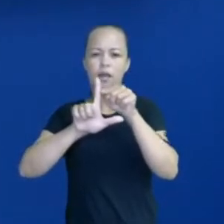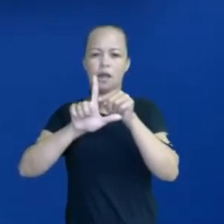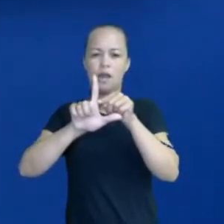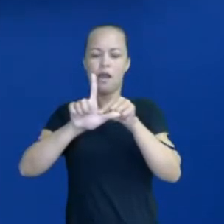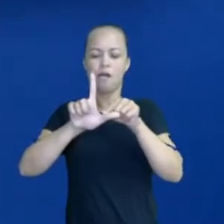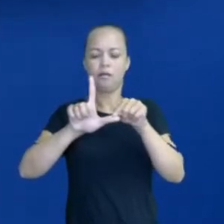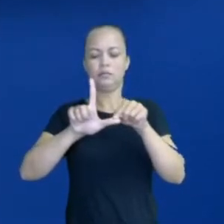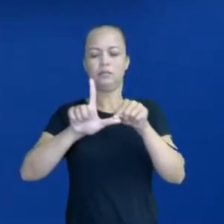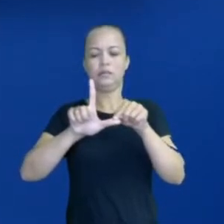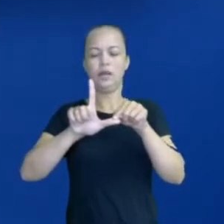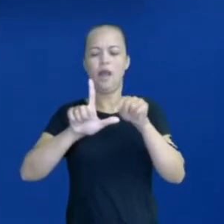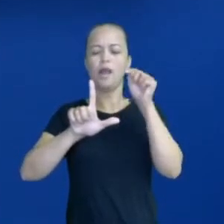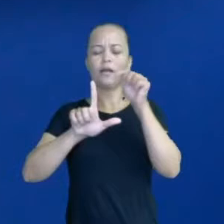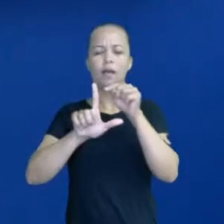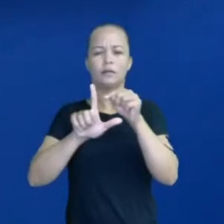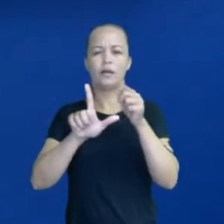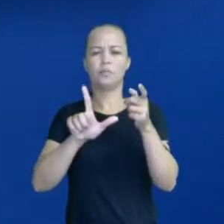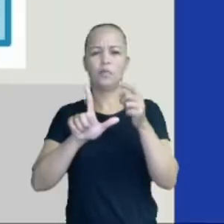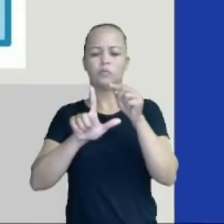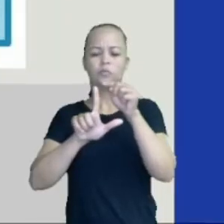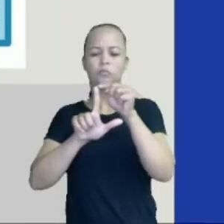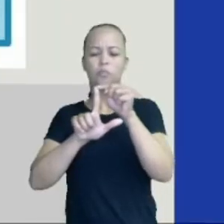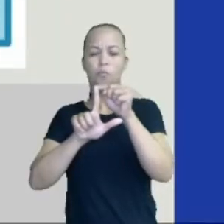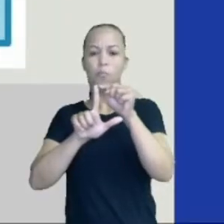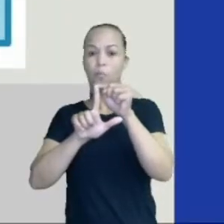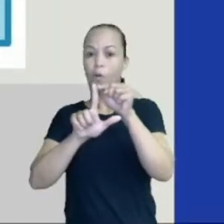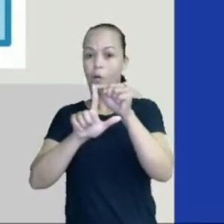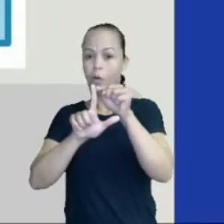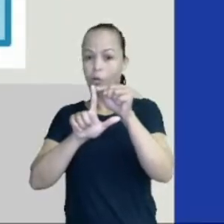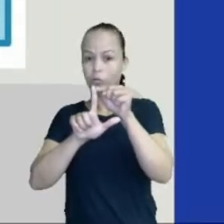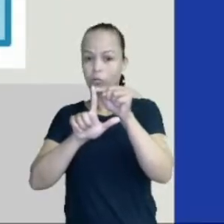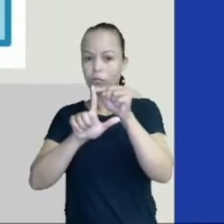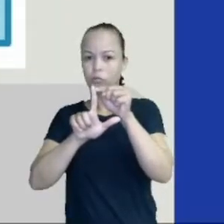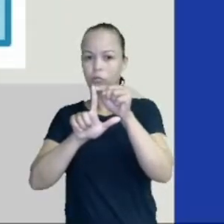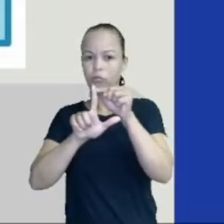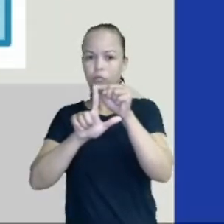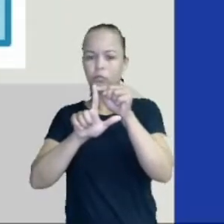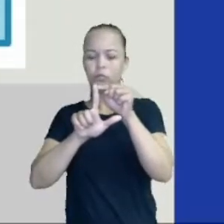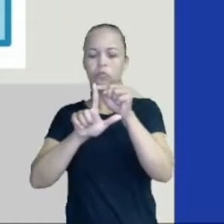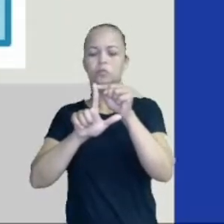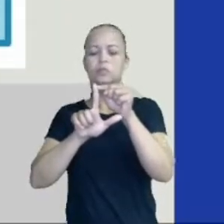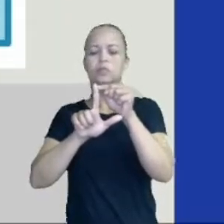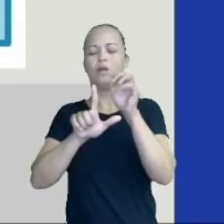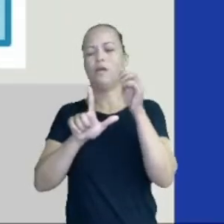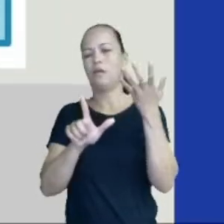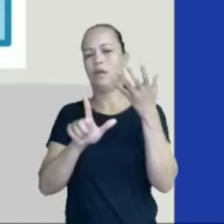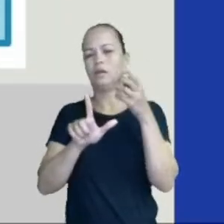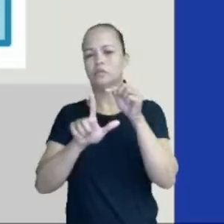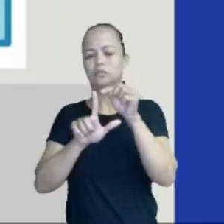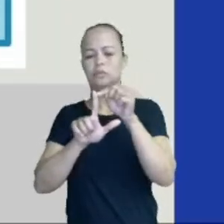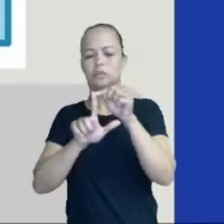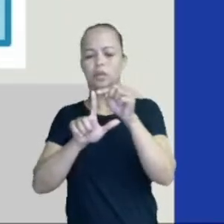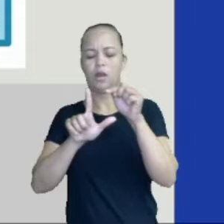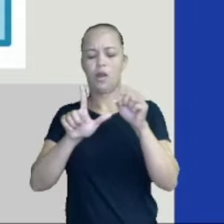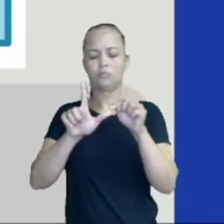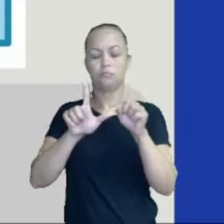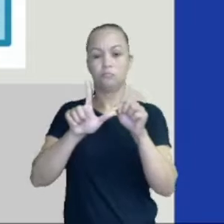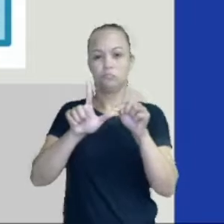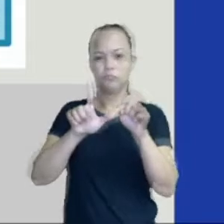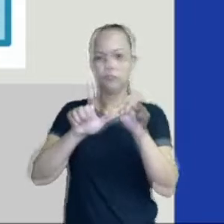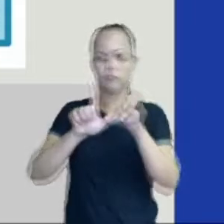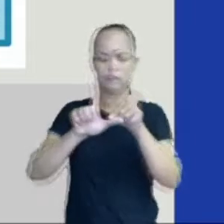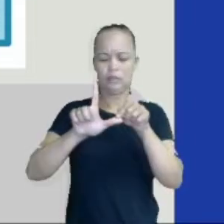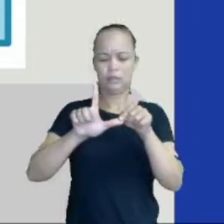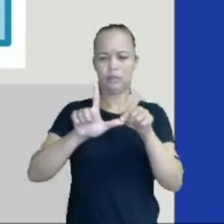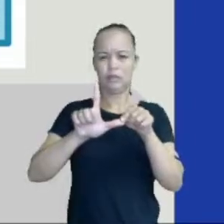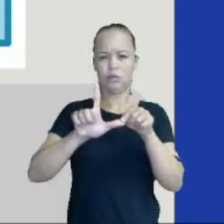A cada ponto aqui, sai desse ponto aqui, ó, que estão aqui, ó, as duas retinhas